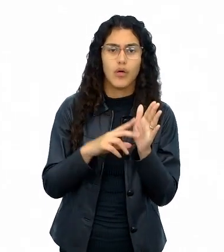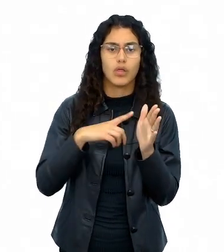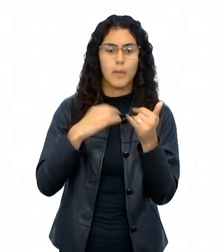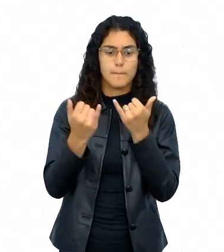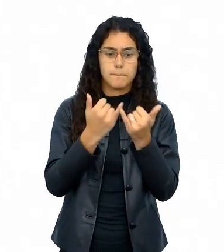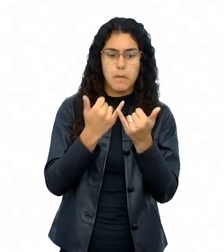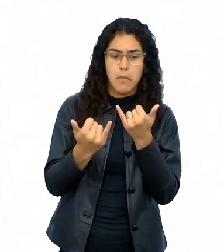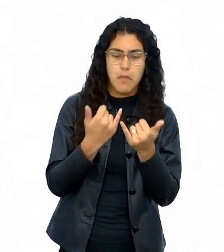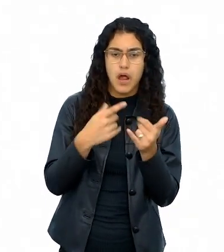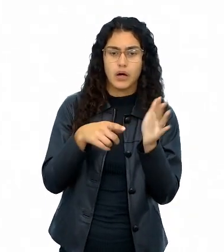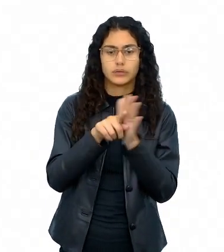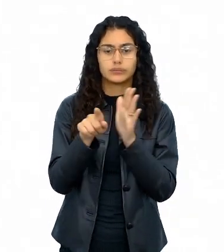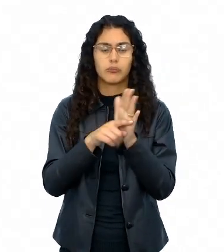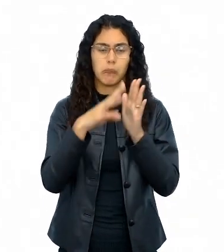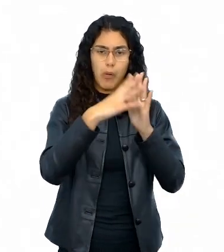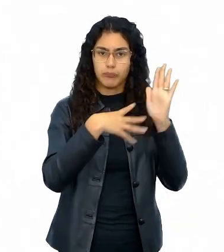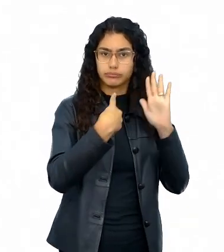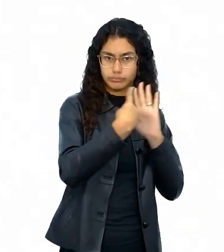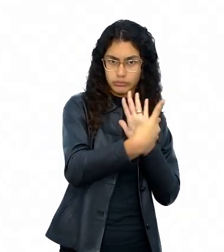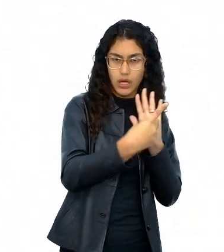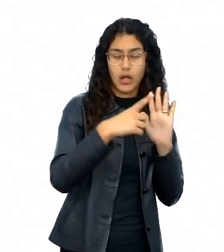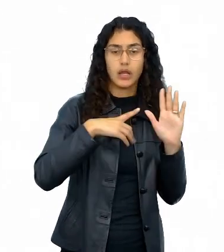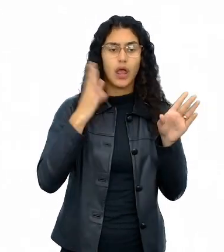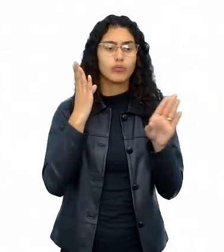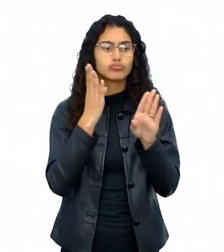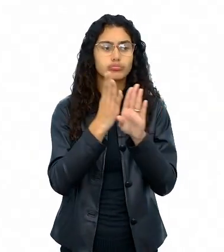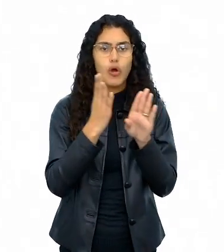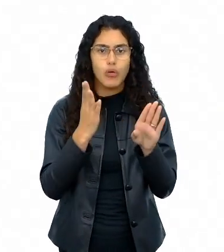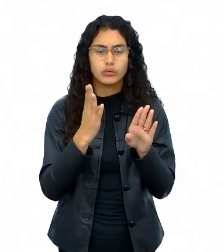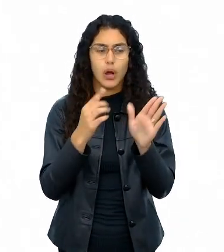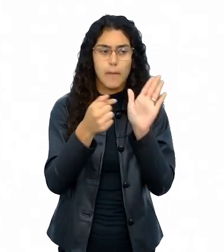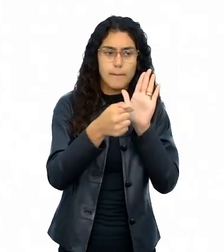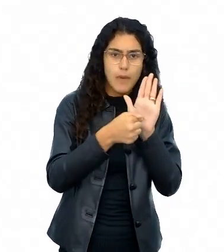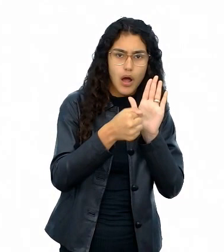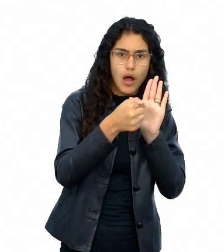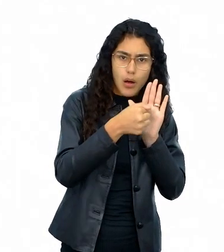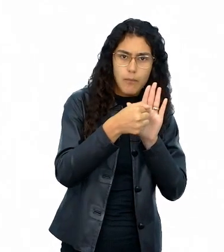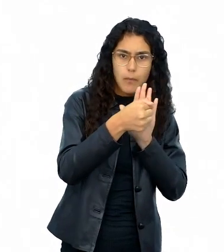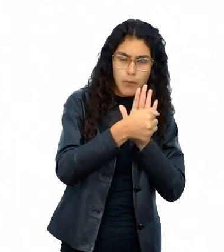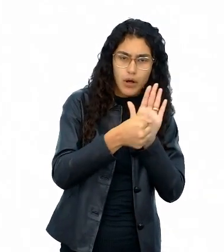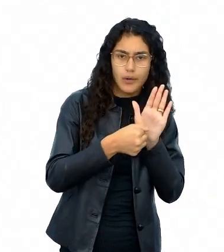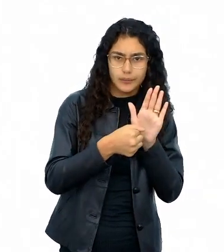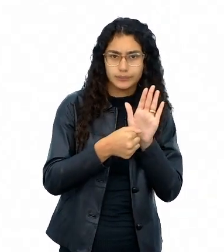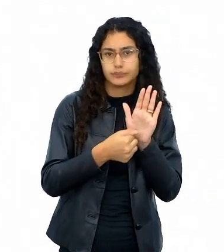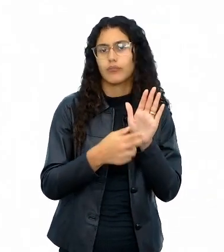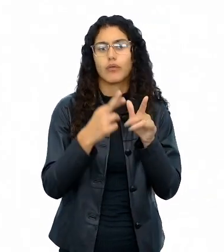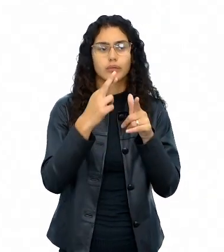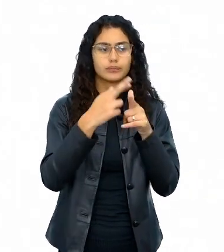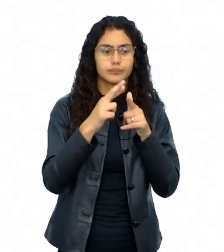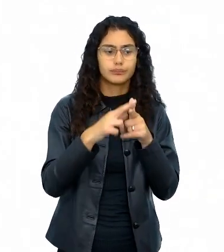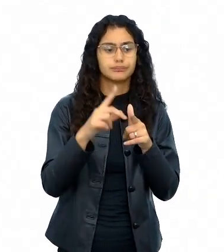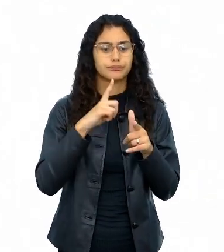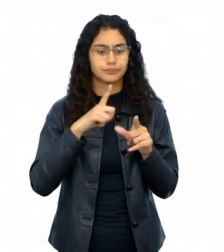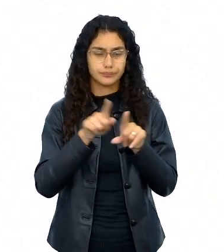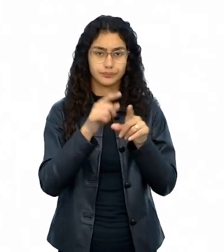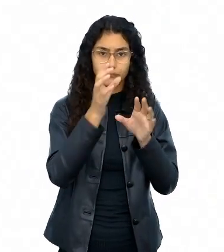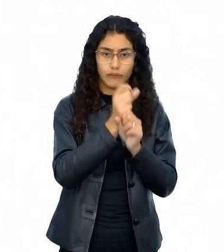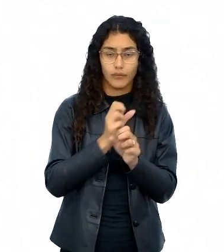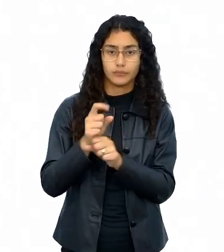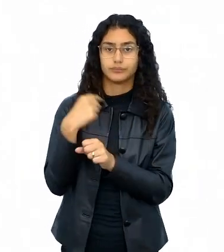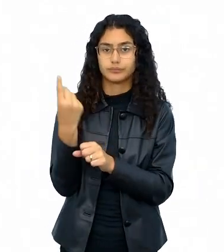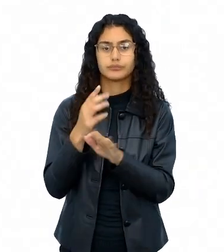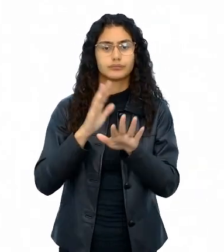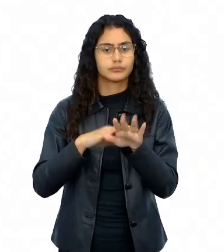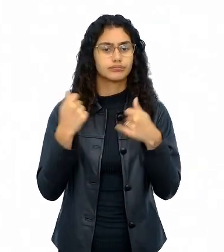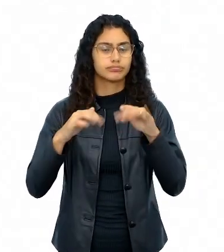a questão do plano cartesiano, a localização do ponto, né? A resolução de equações, que a gente